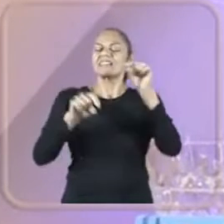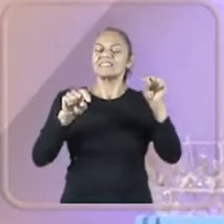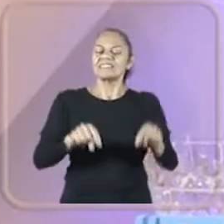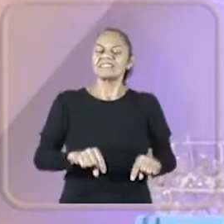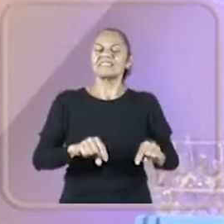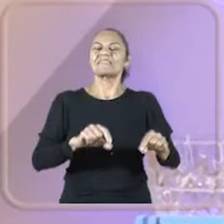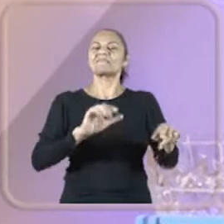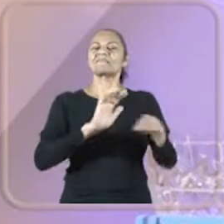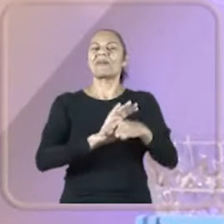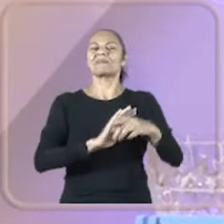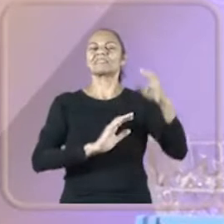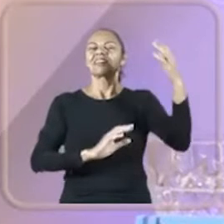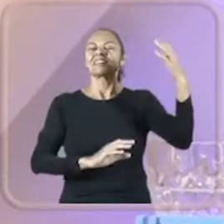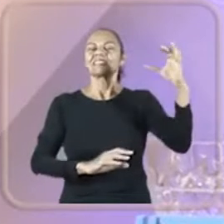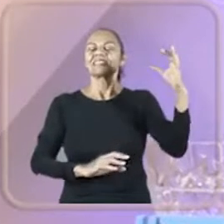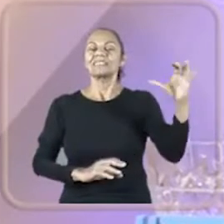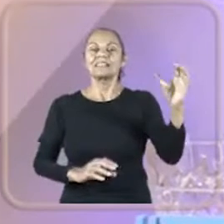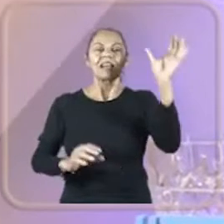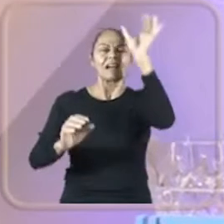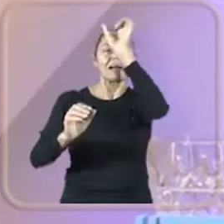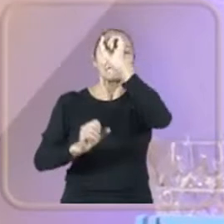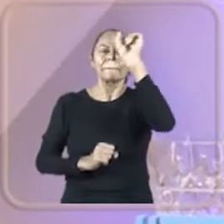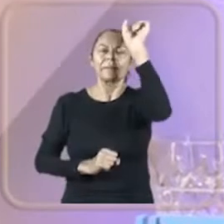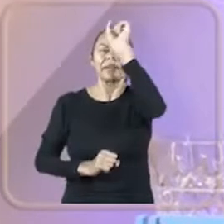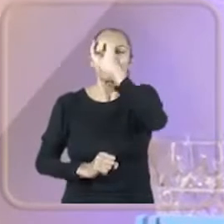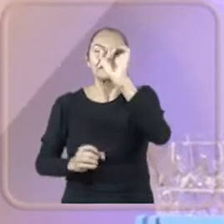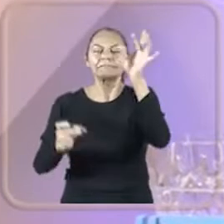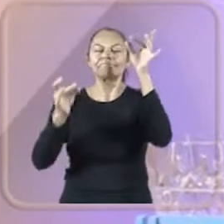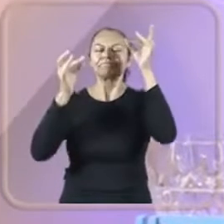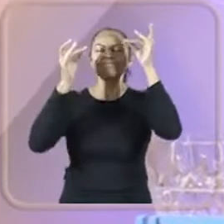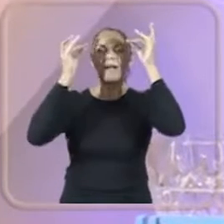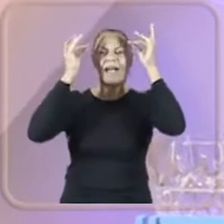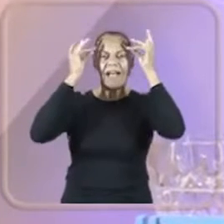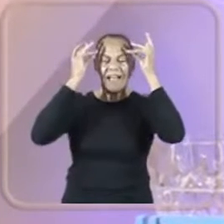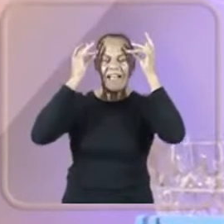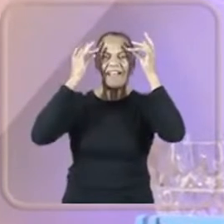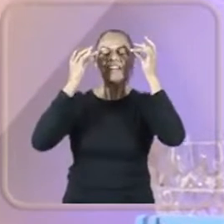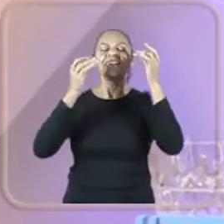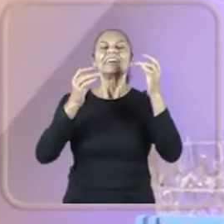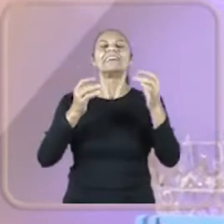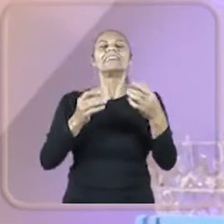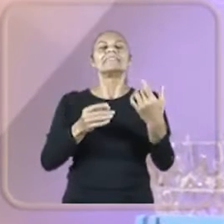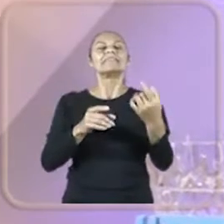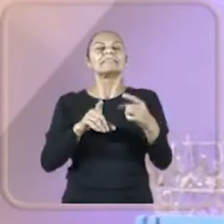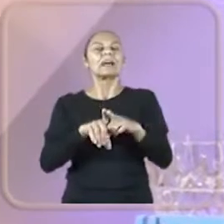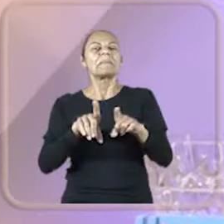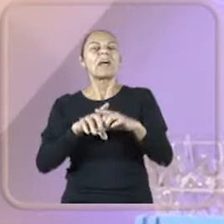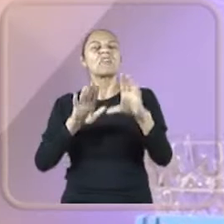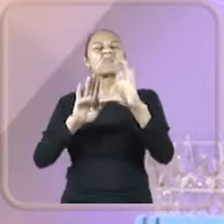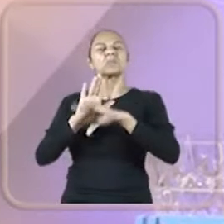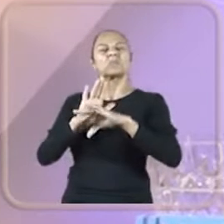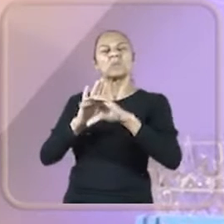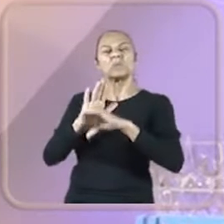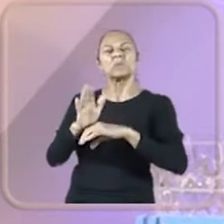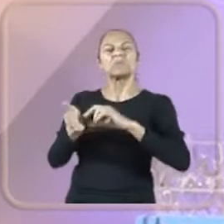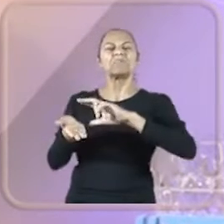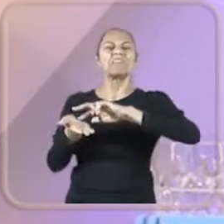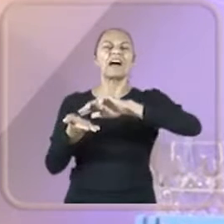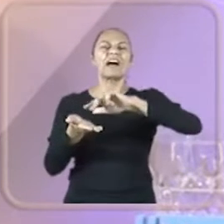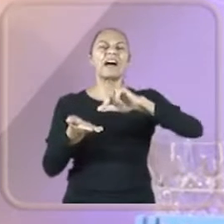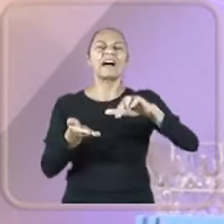Cariacica aprenda. Ele precisa aprender, ele precisa sair com condições de assimilar